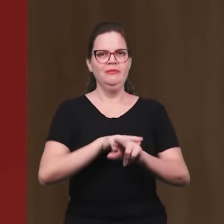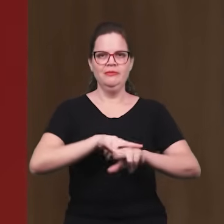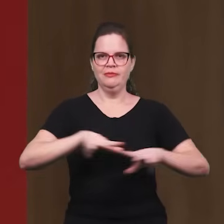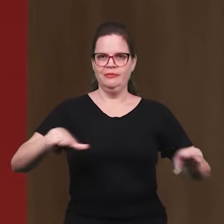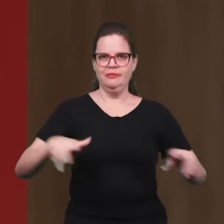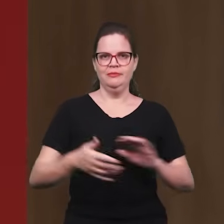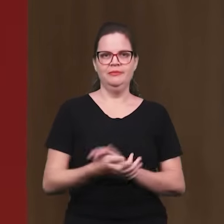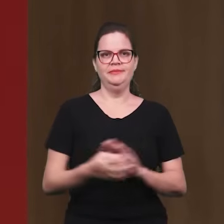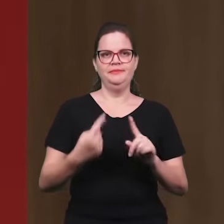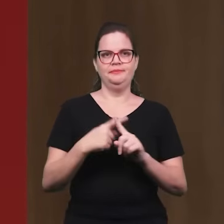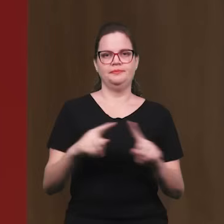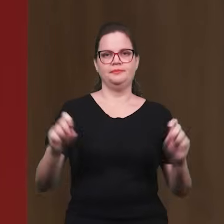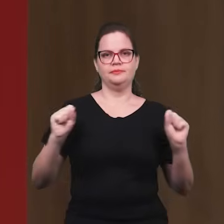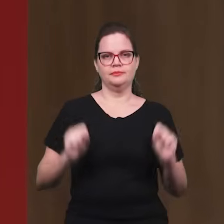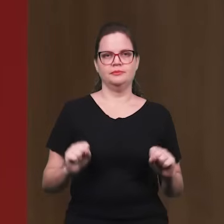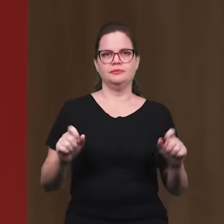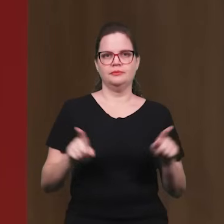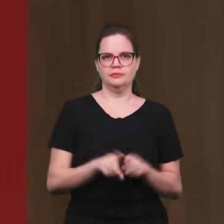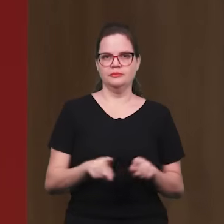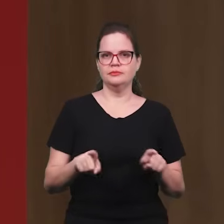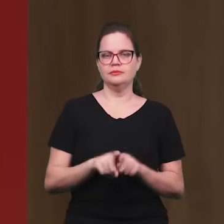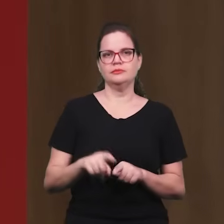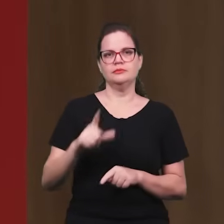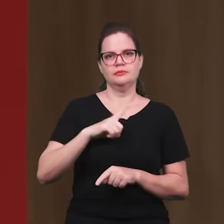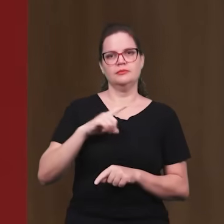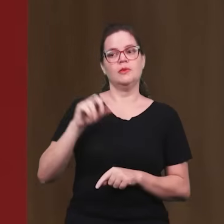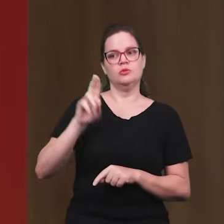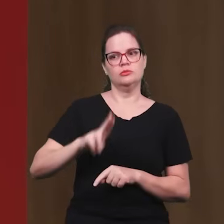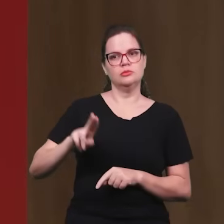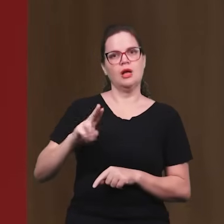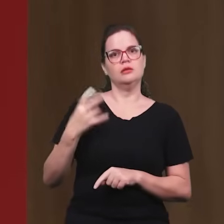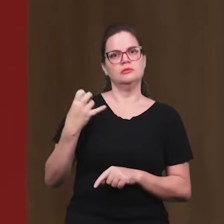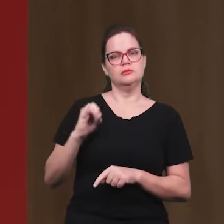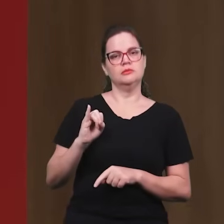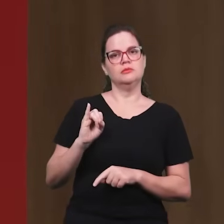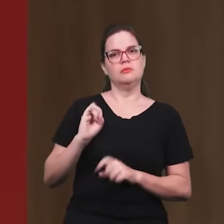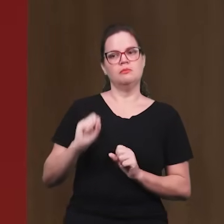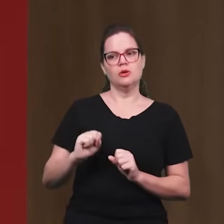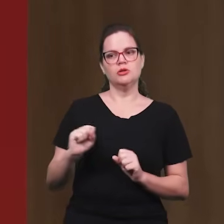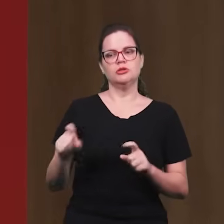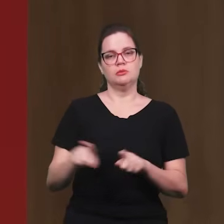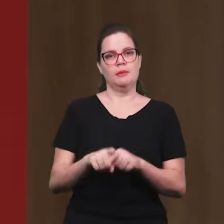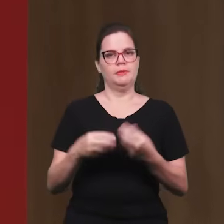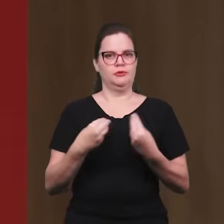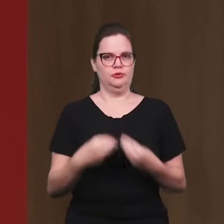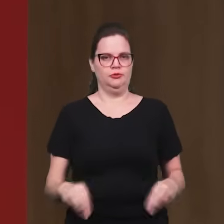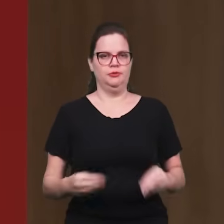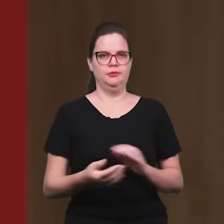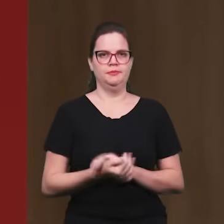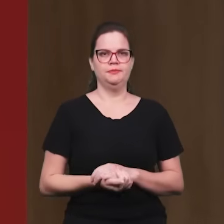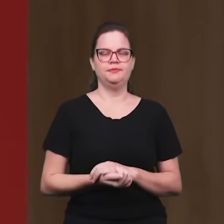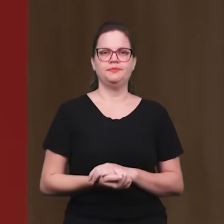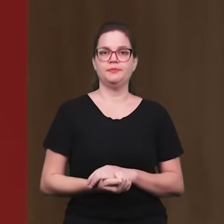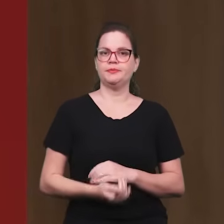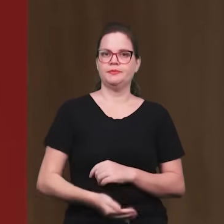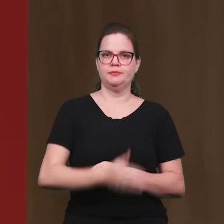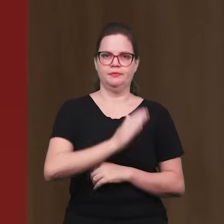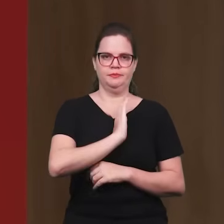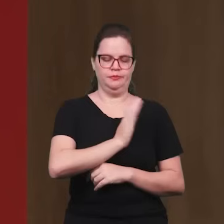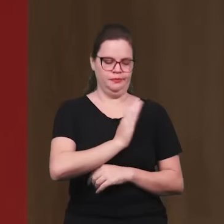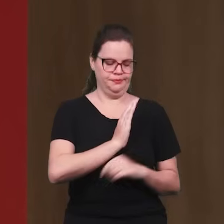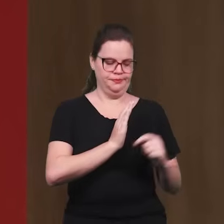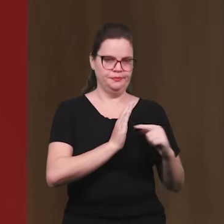pode ser usado também e pode trazer também alguns prejuízos que a gente vai falar no programa de hoje. E aqui o